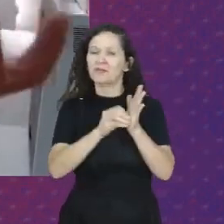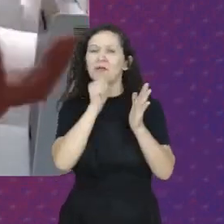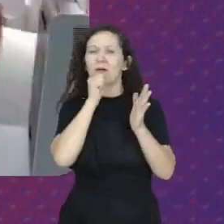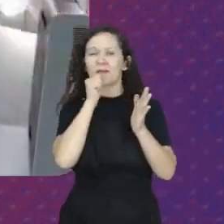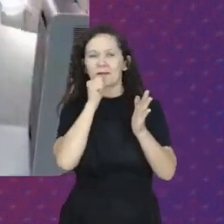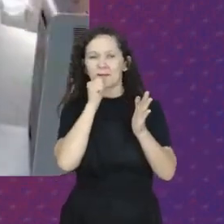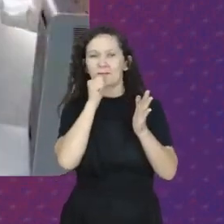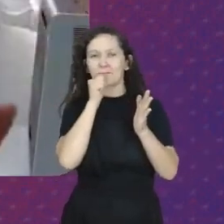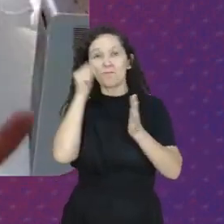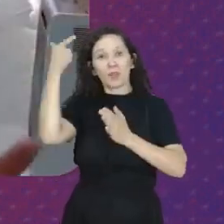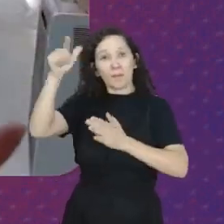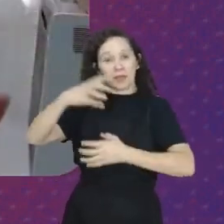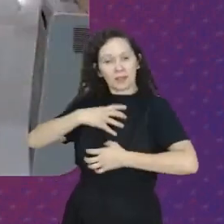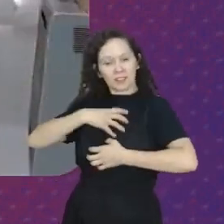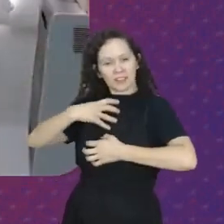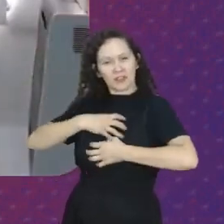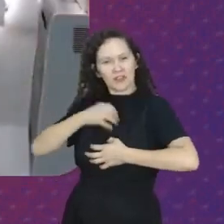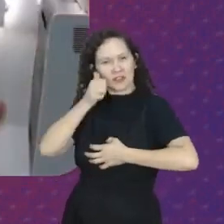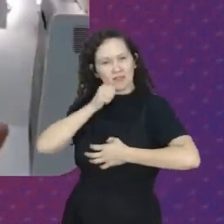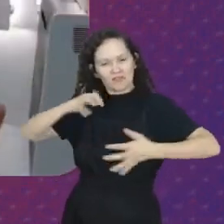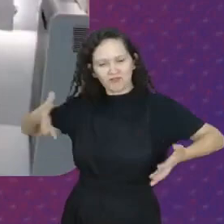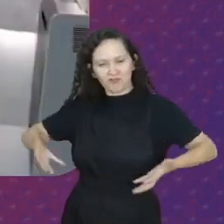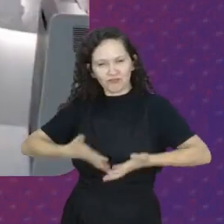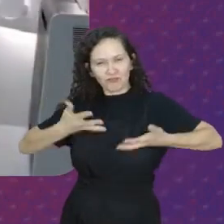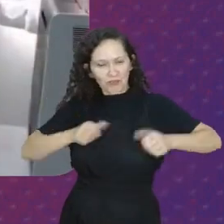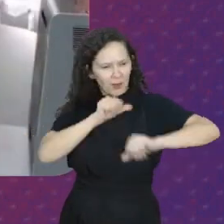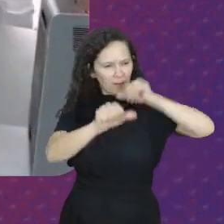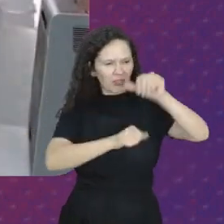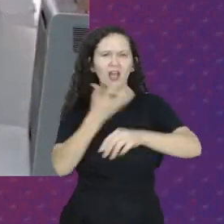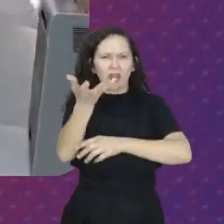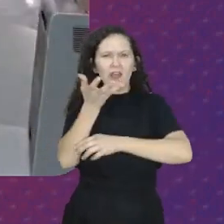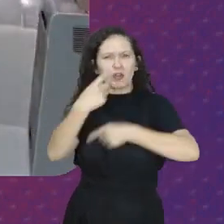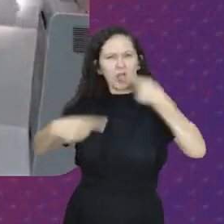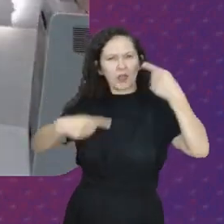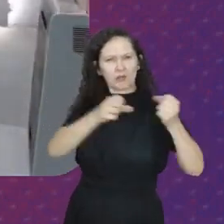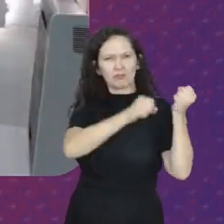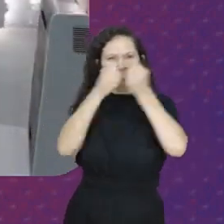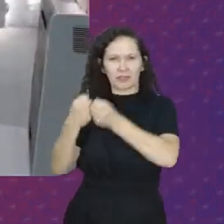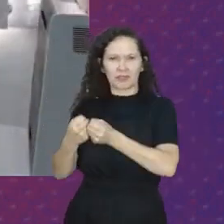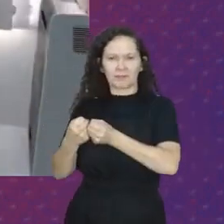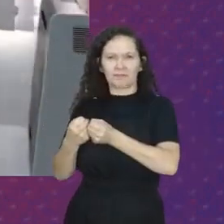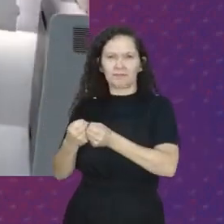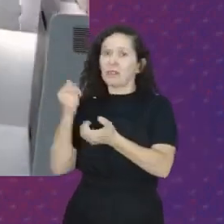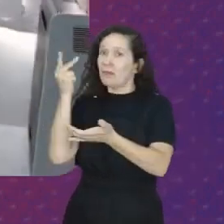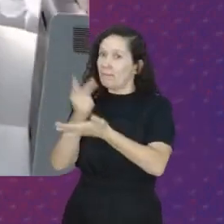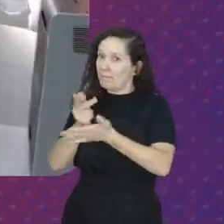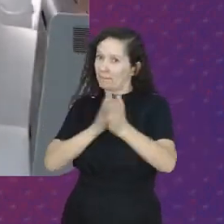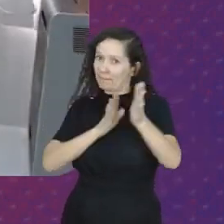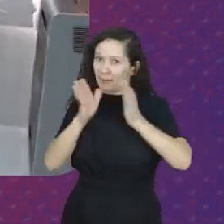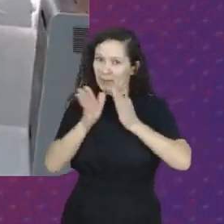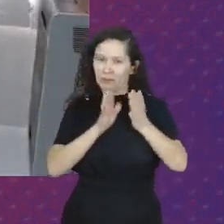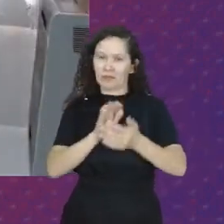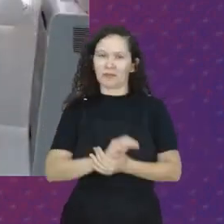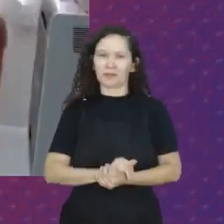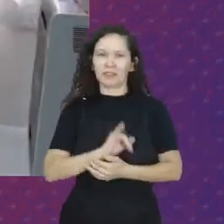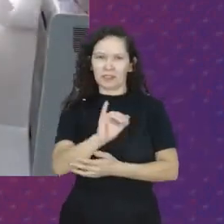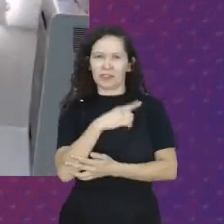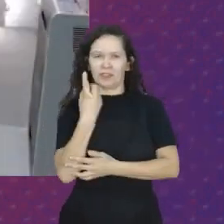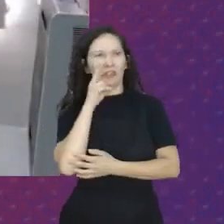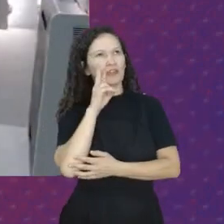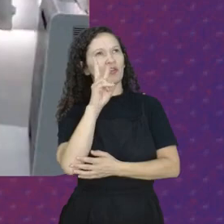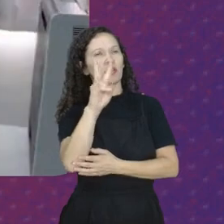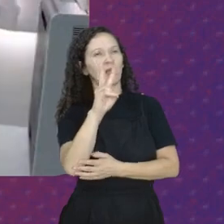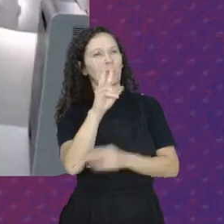para inspirar as mulheres para a assunção, né, de cargos de poder. Então, naquele mesmo período, né, se nós olharmos